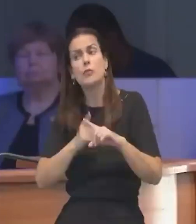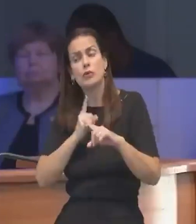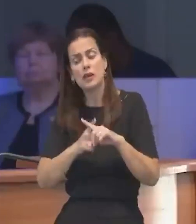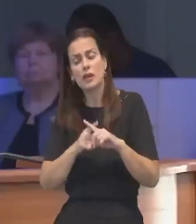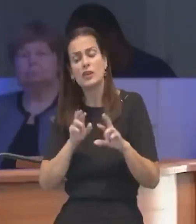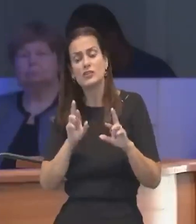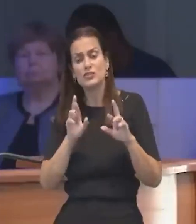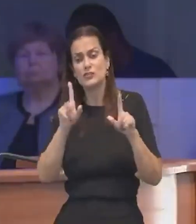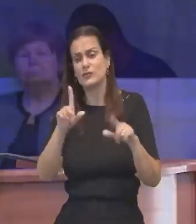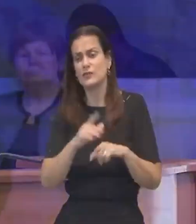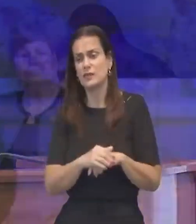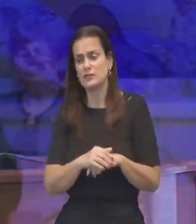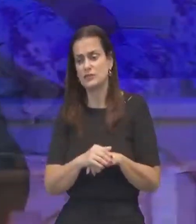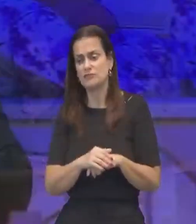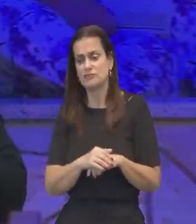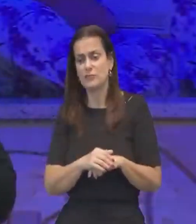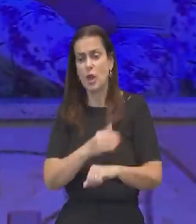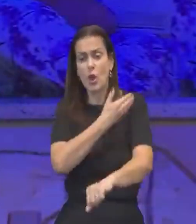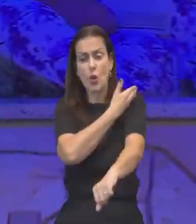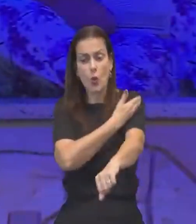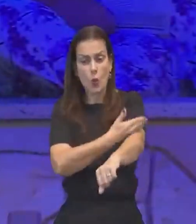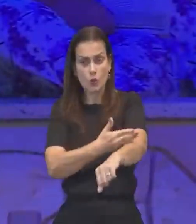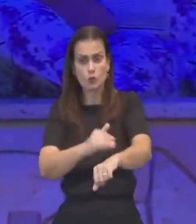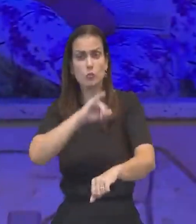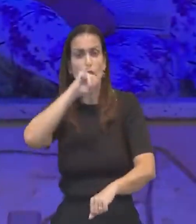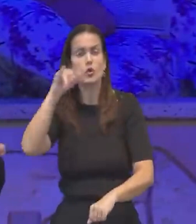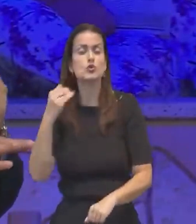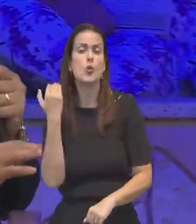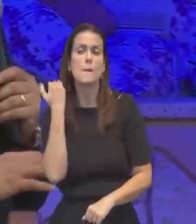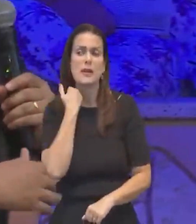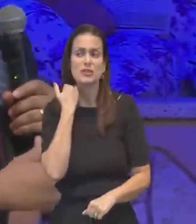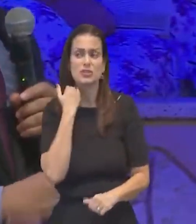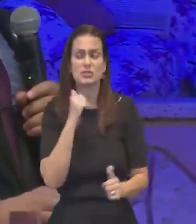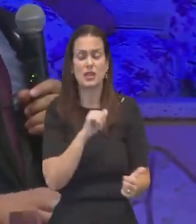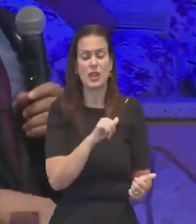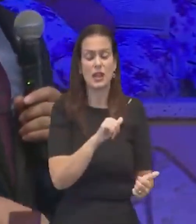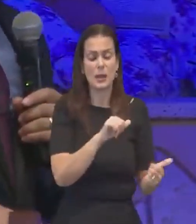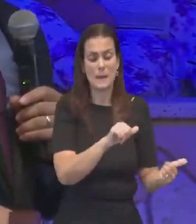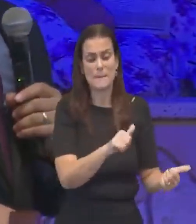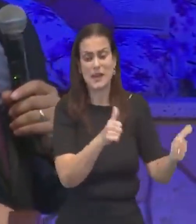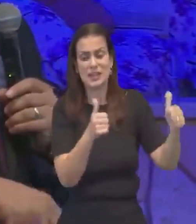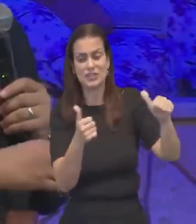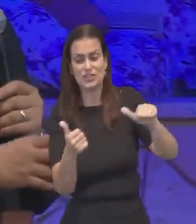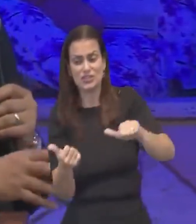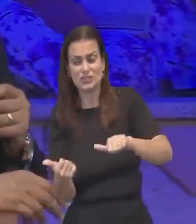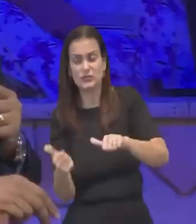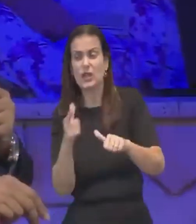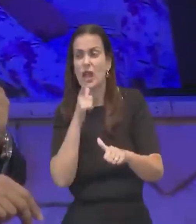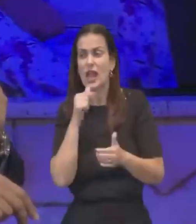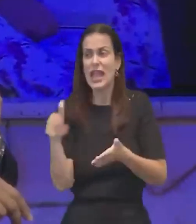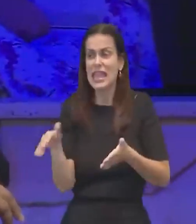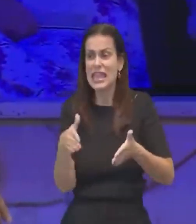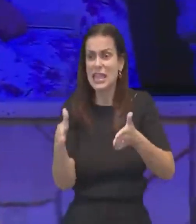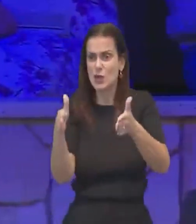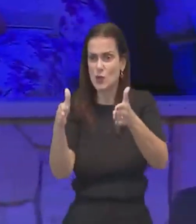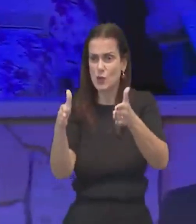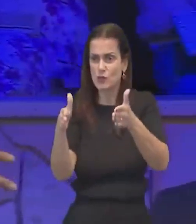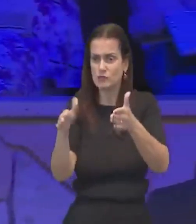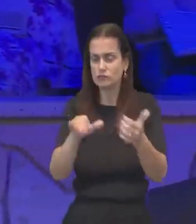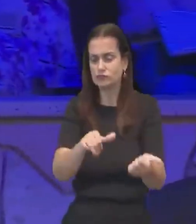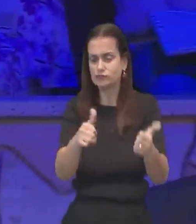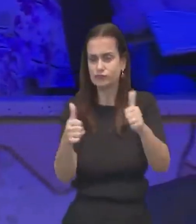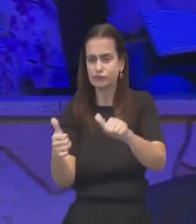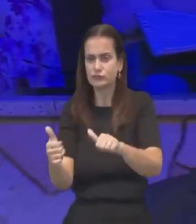dias, como costume de João Batista, o batismo era realizado em um rio onde tinha